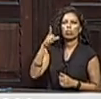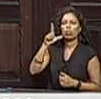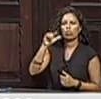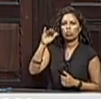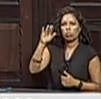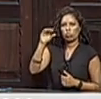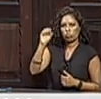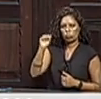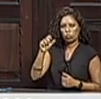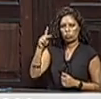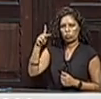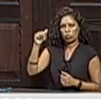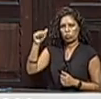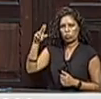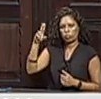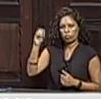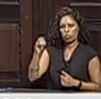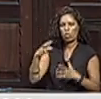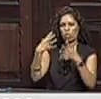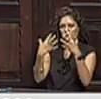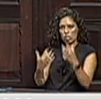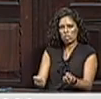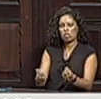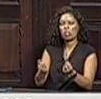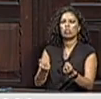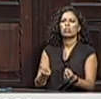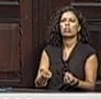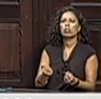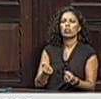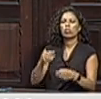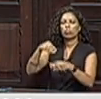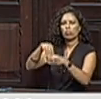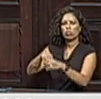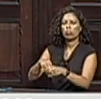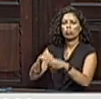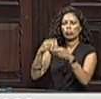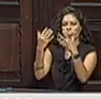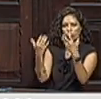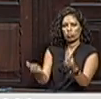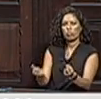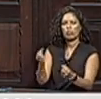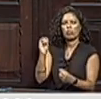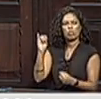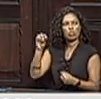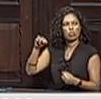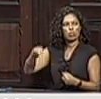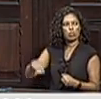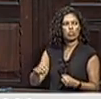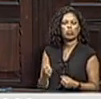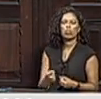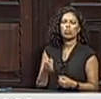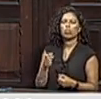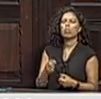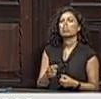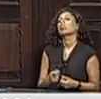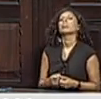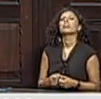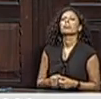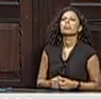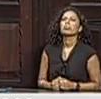destaque da emenda número 1, para reajustar todas as faixas em 5 pontos percentuais. Muito